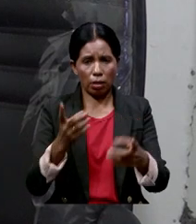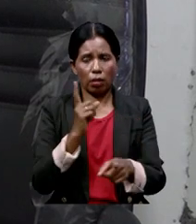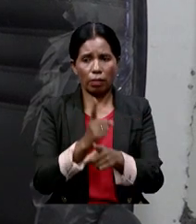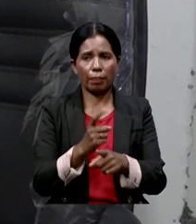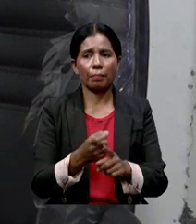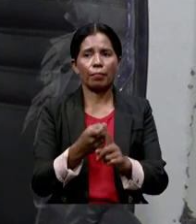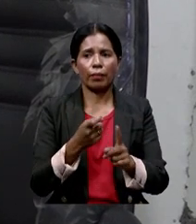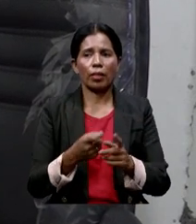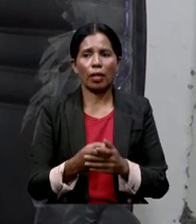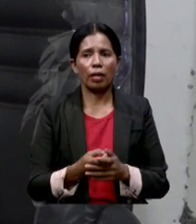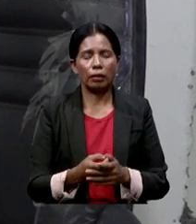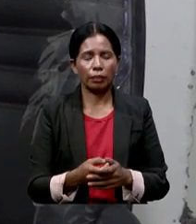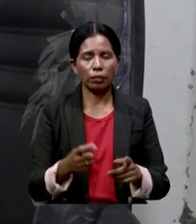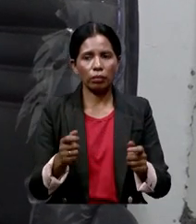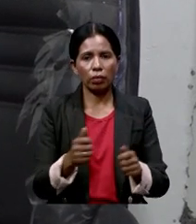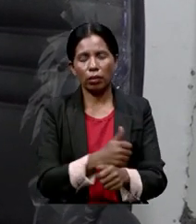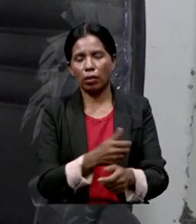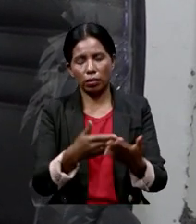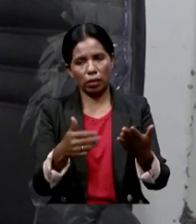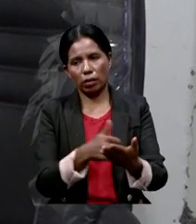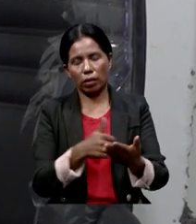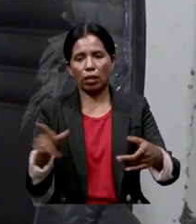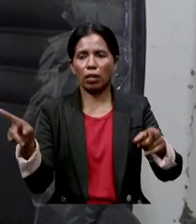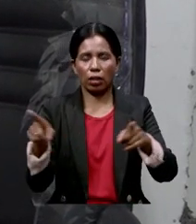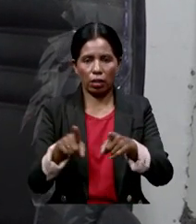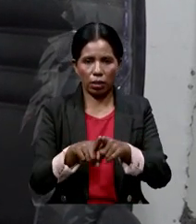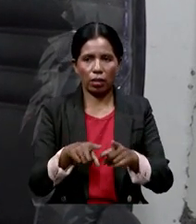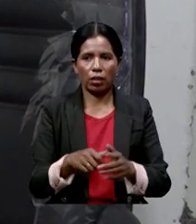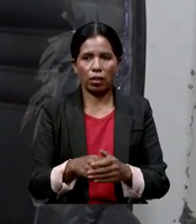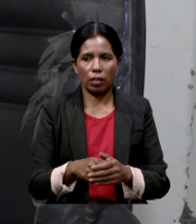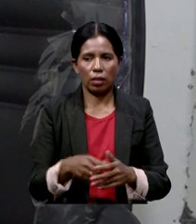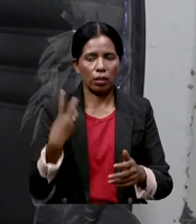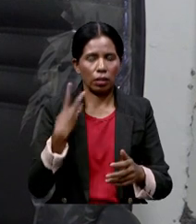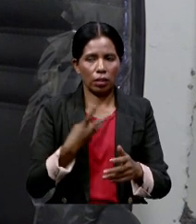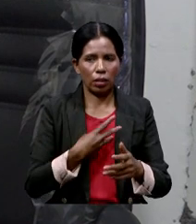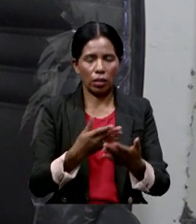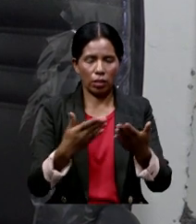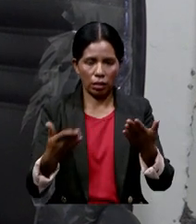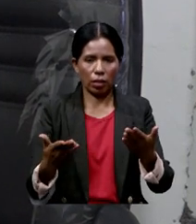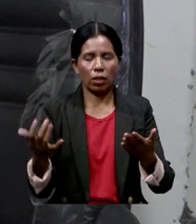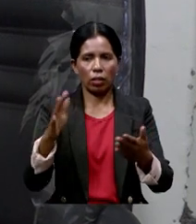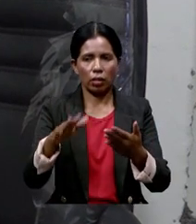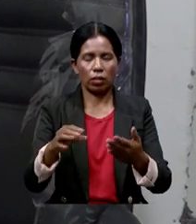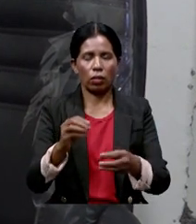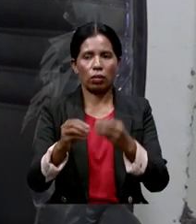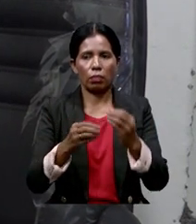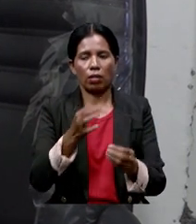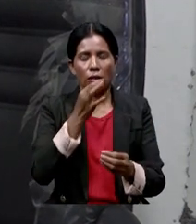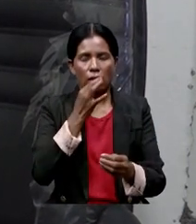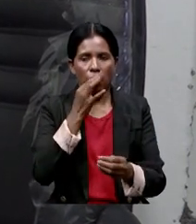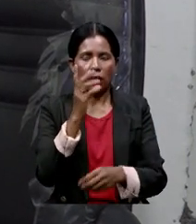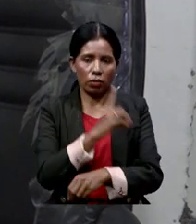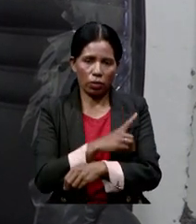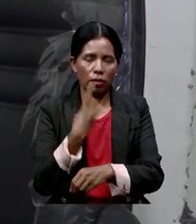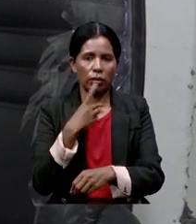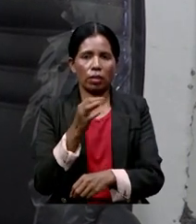Liquiçá, pois nós vamos produzir o selo, que a produto local, sabe, na Liga Samba, tana ai hanu ba ba ba ne ba